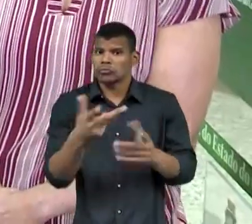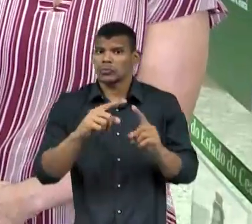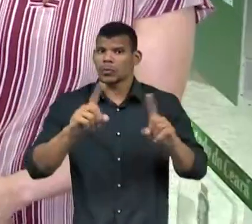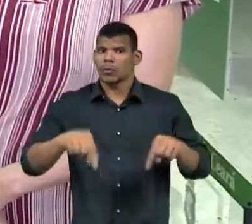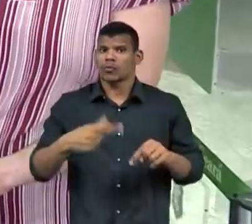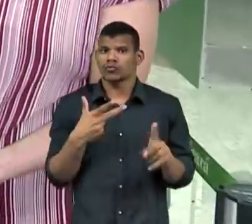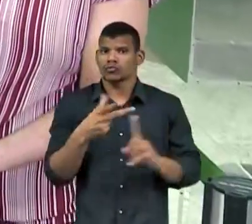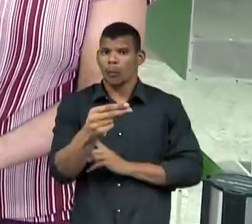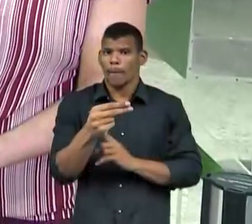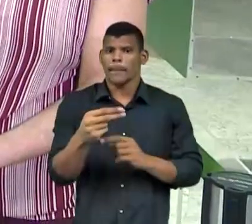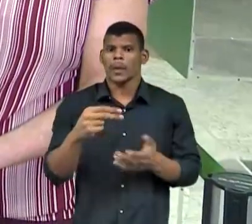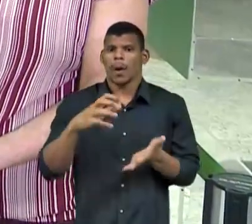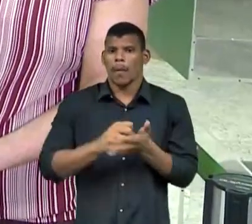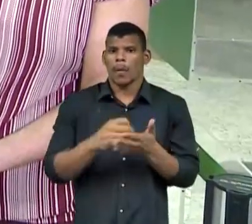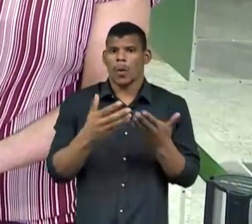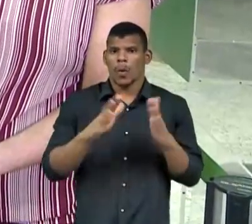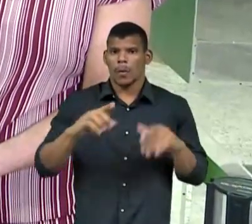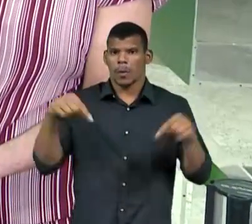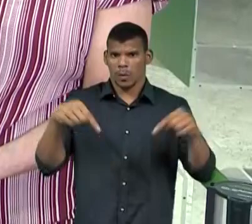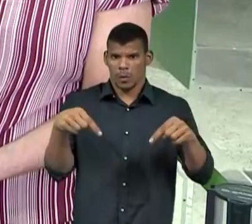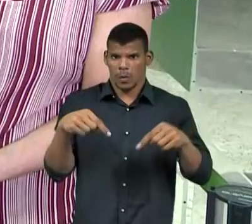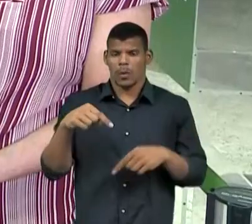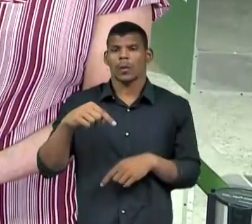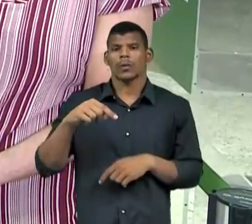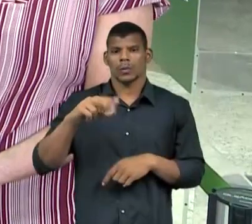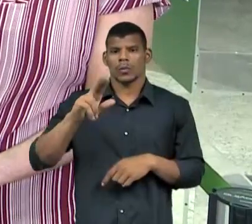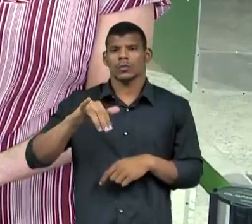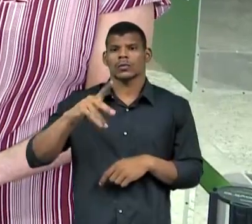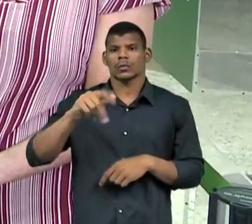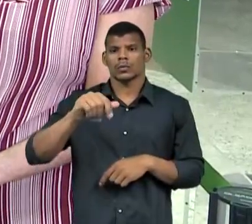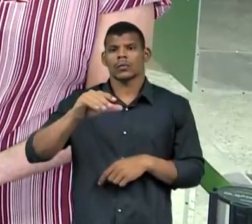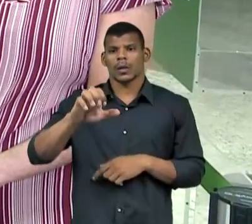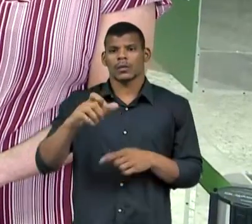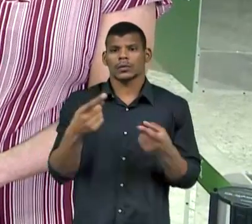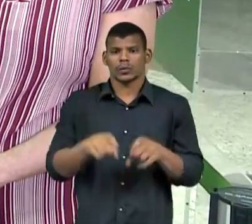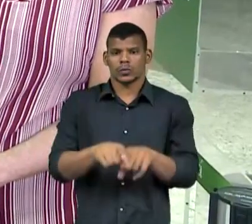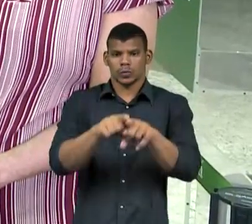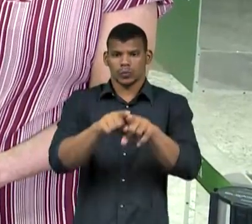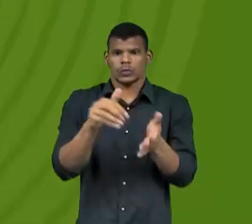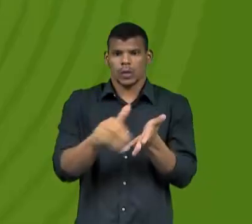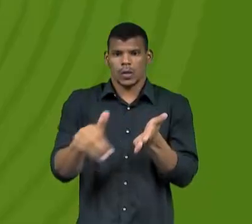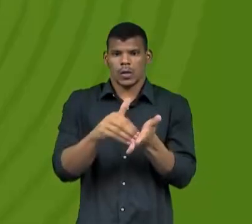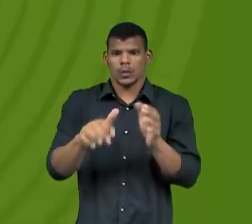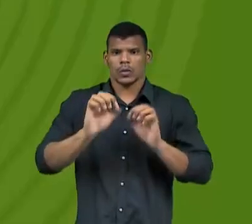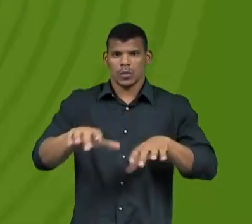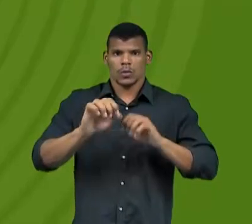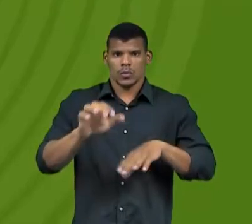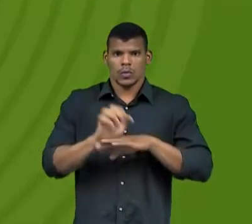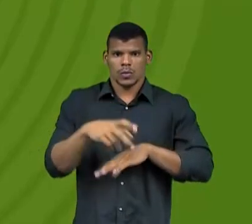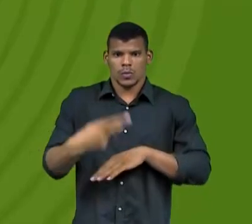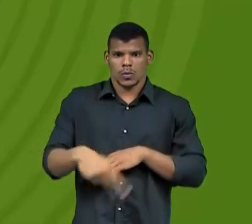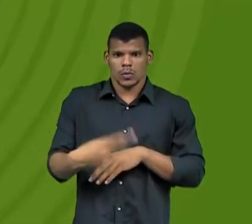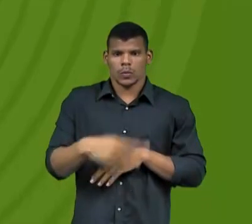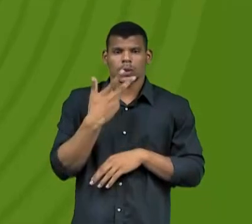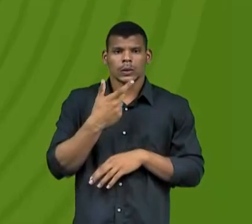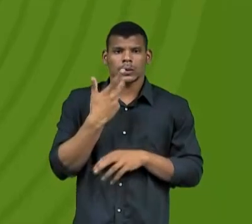matrículas abertas aqui na Unipass, parceria com a Secretaria de Educação do Estado. Voltamos ao estúdio, Ona.